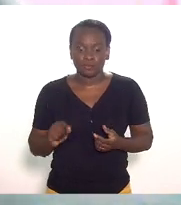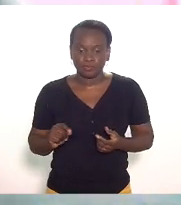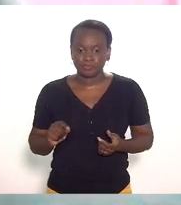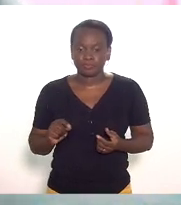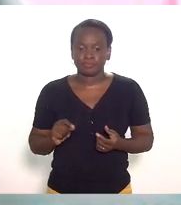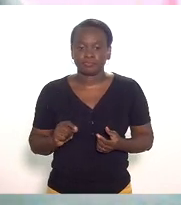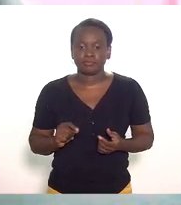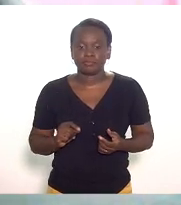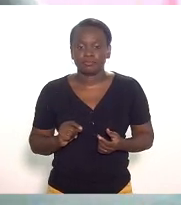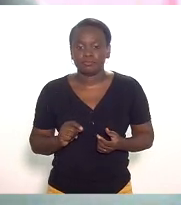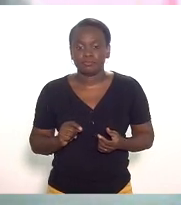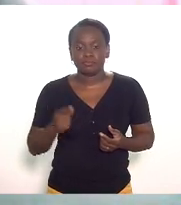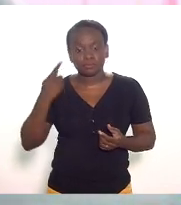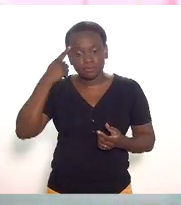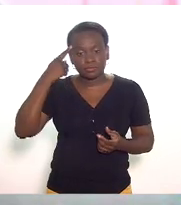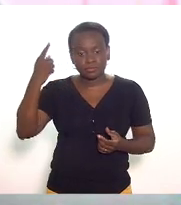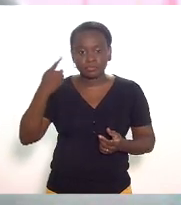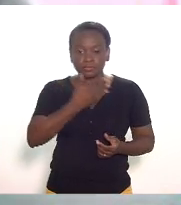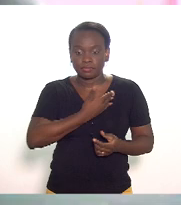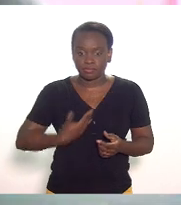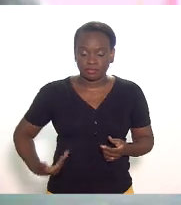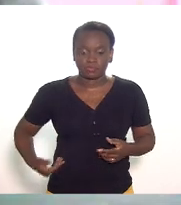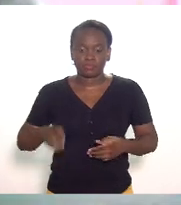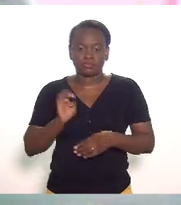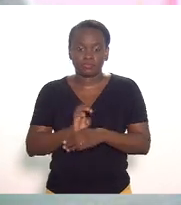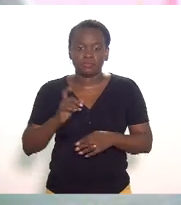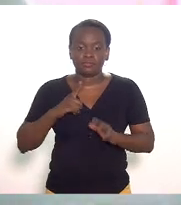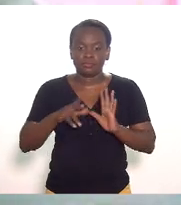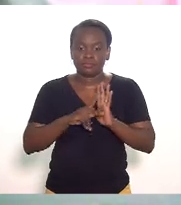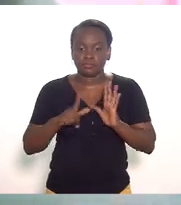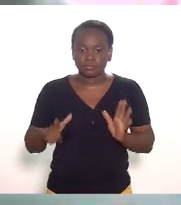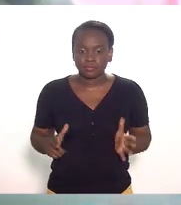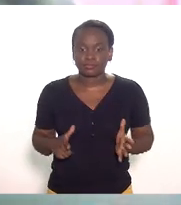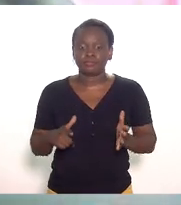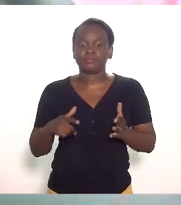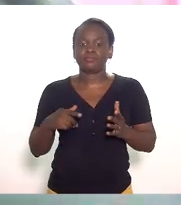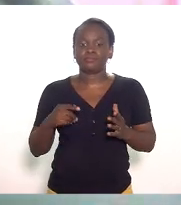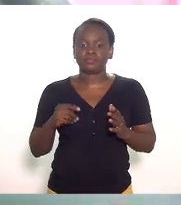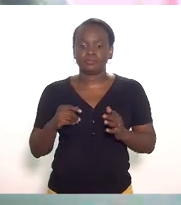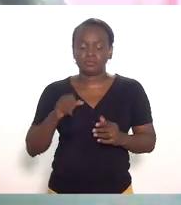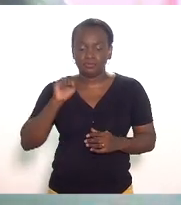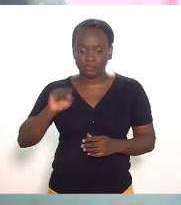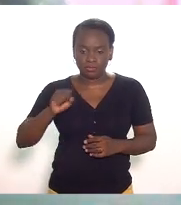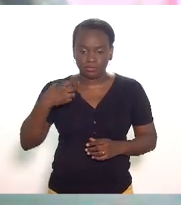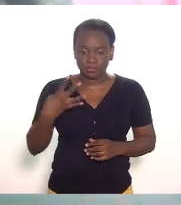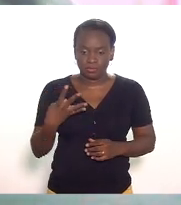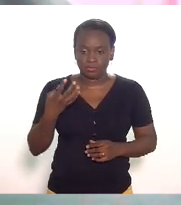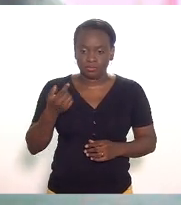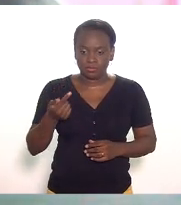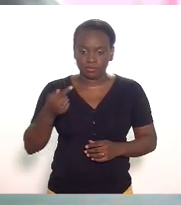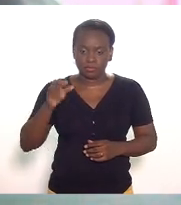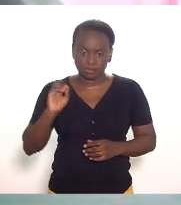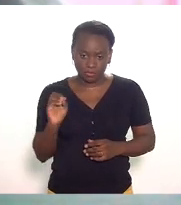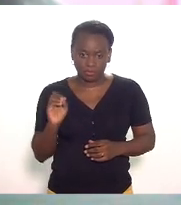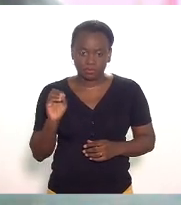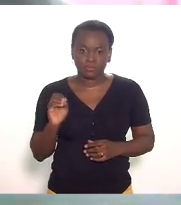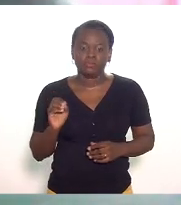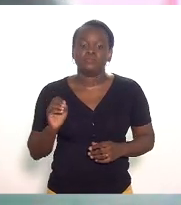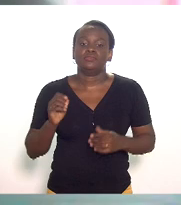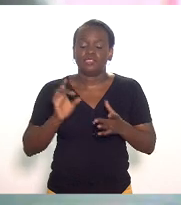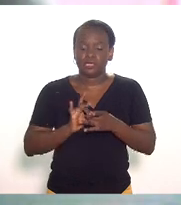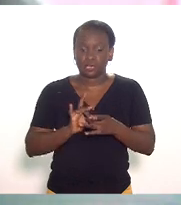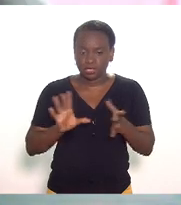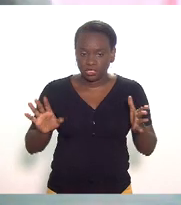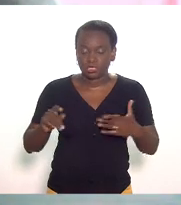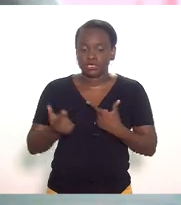para lembrar ao governo do Estado, eu tenho um projeto, que é o projeto 8470, que autoriza o